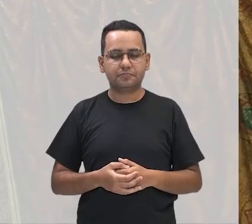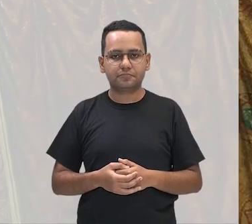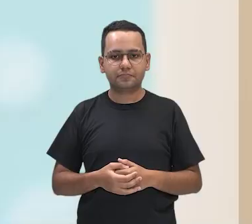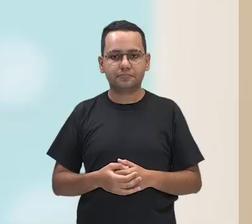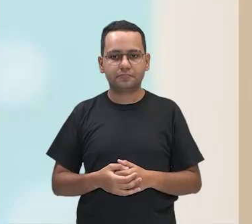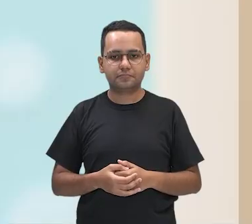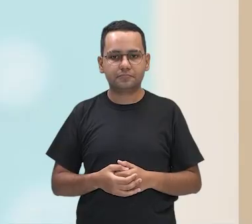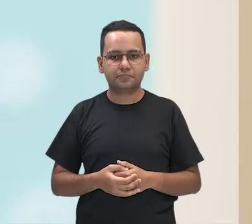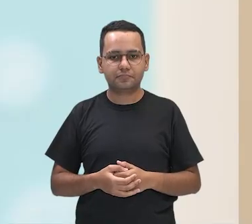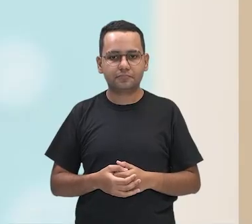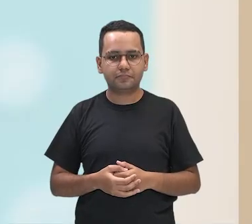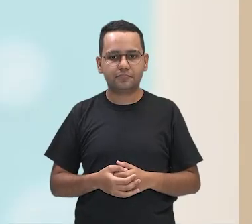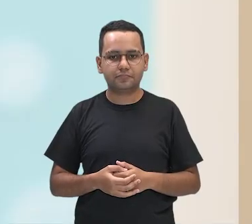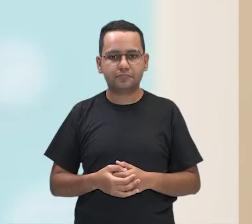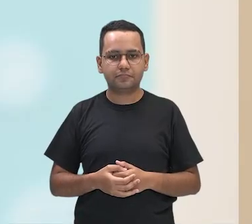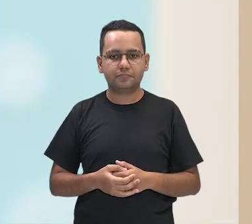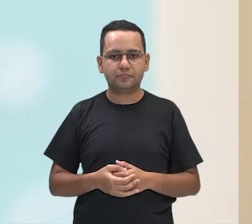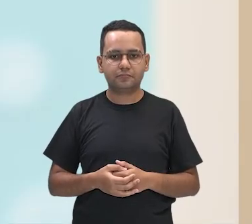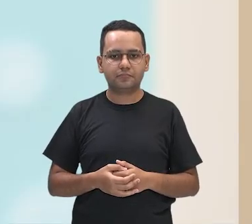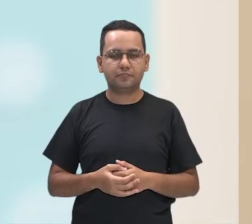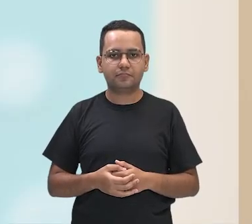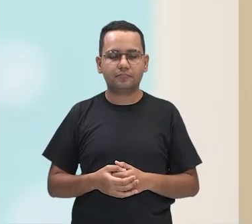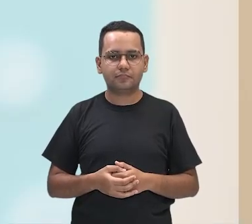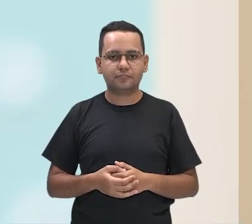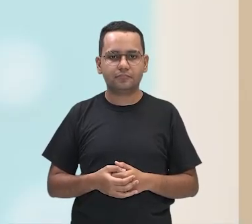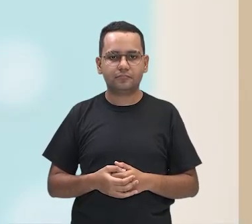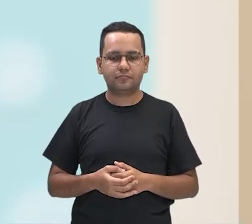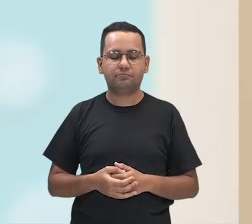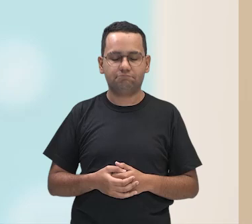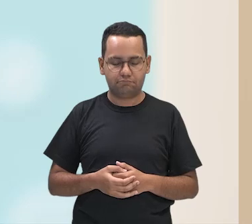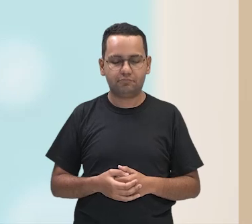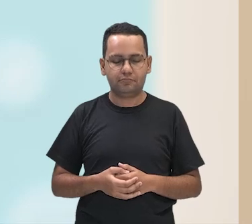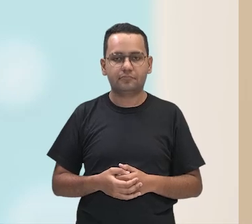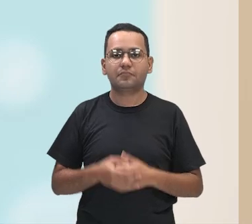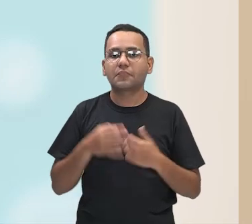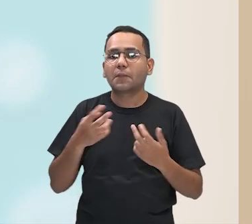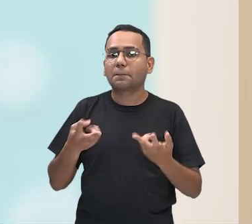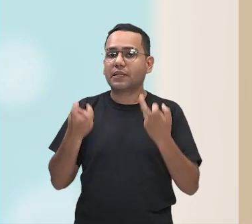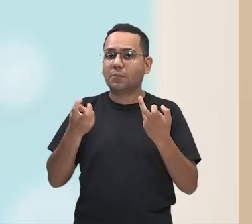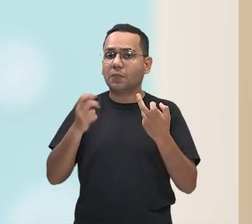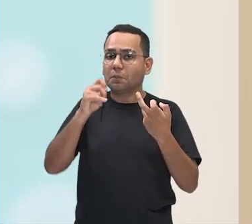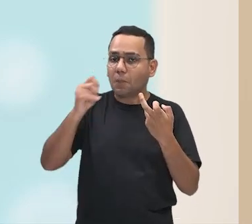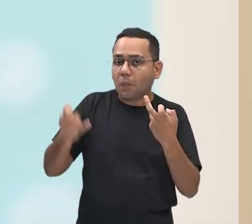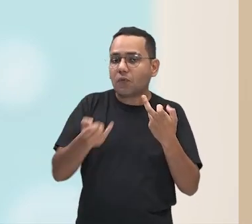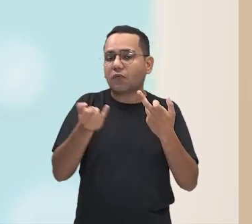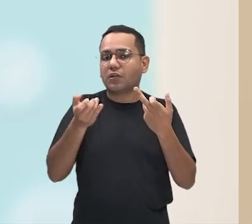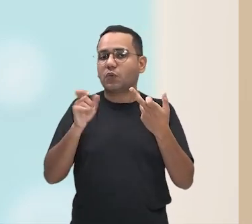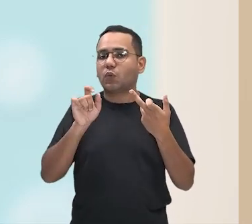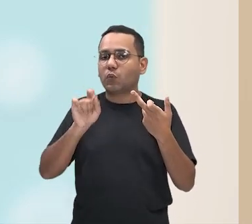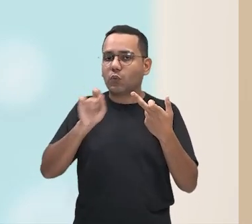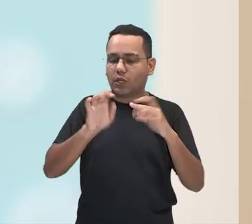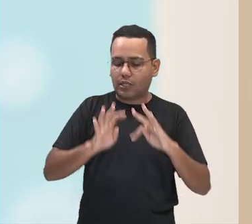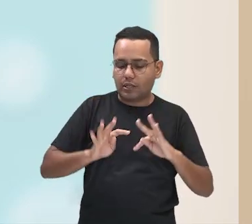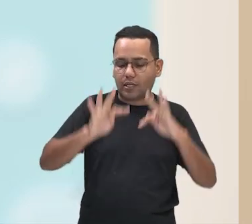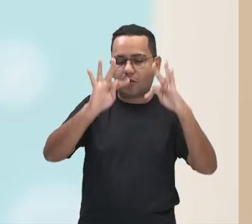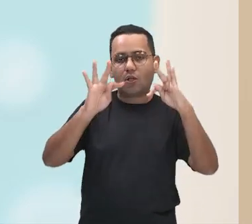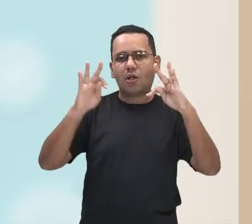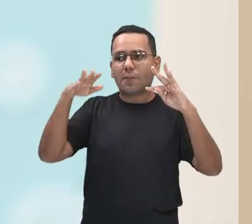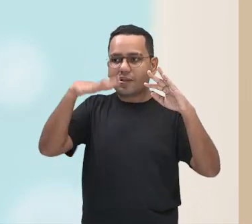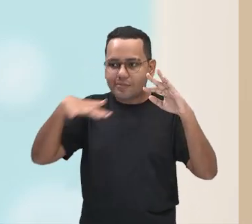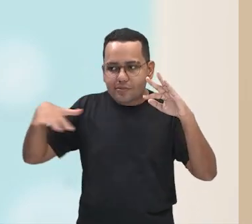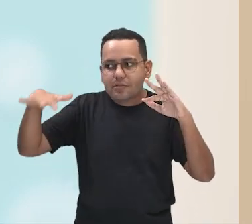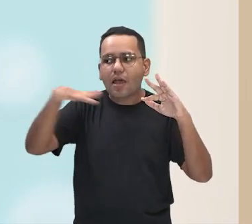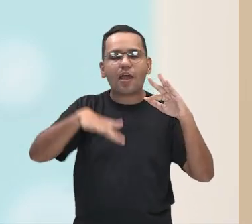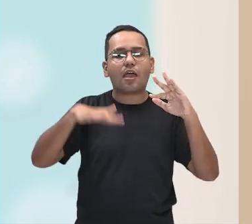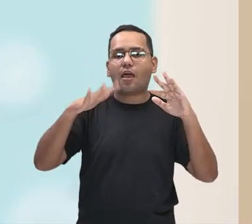utilização da tecnologia para conhecer obras de arte pelo mundo inteiro. Então, é muito importante que a gente entender que